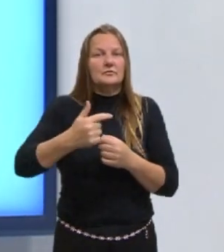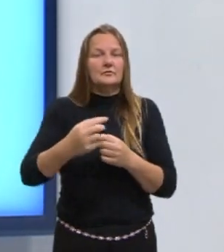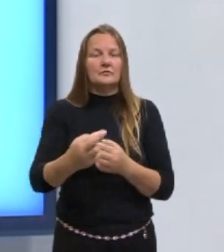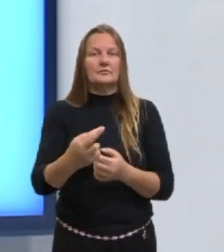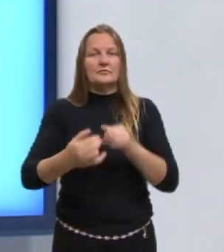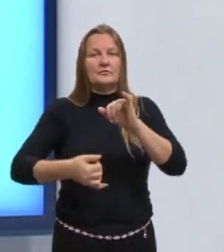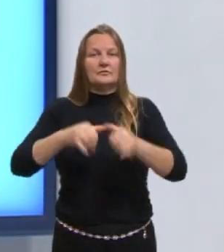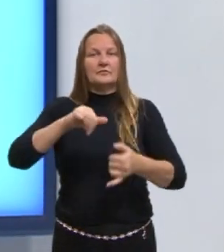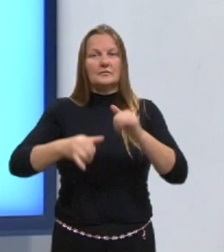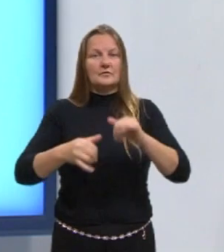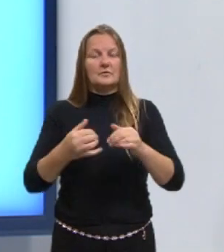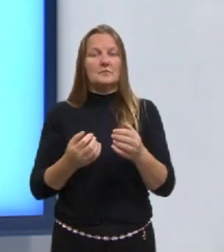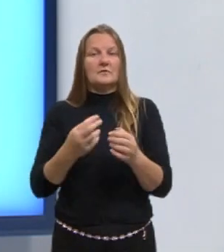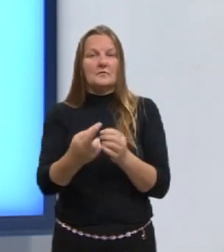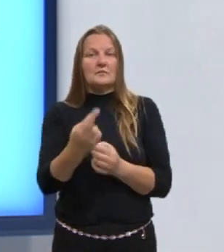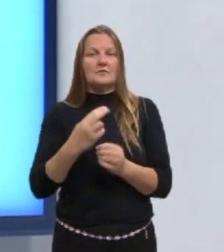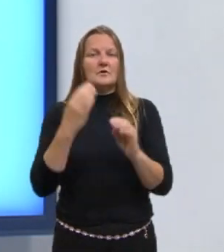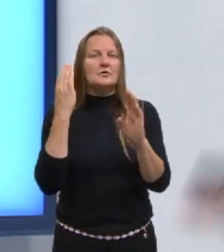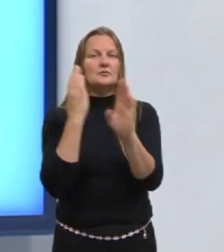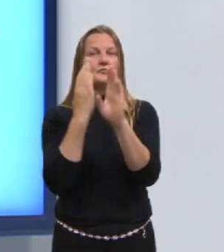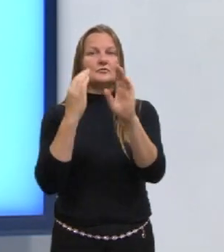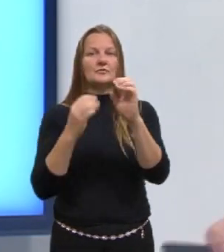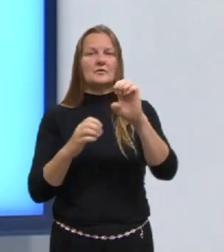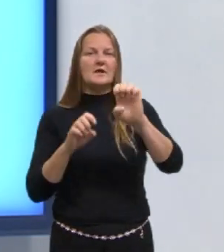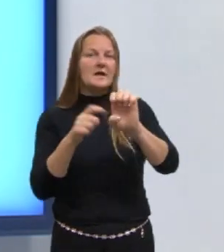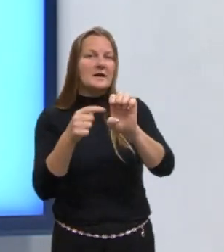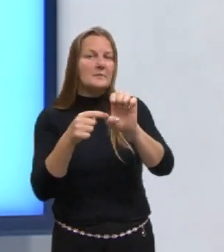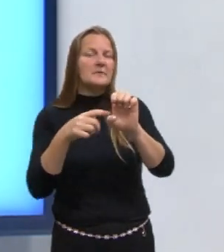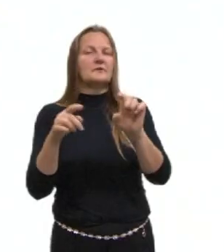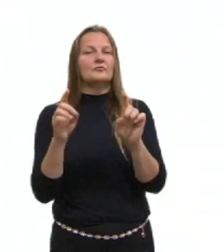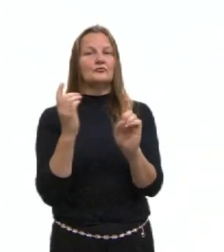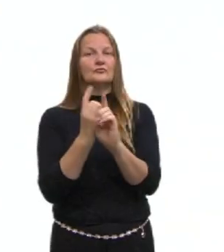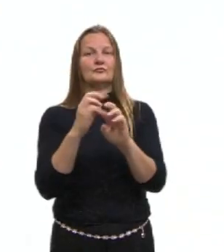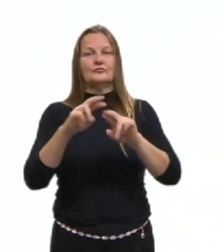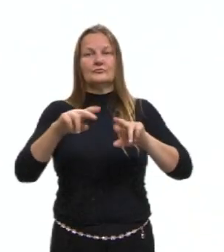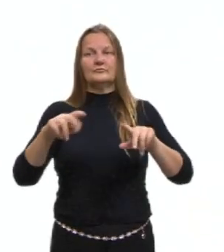dos descobrimentos, dos elementos e muitas outras coisas, né?